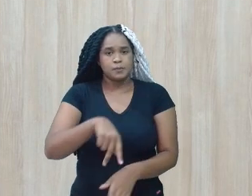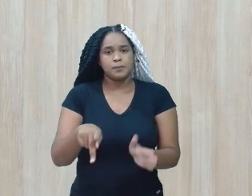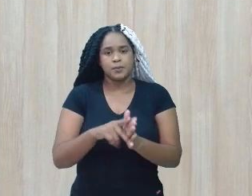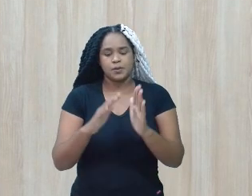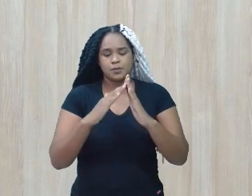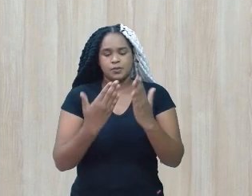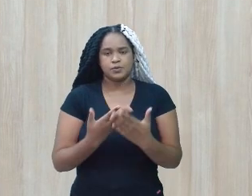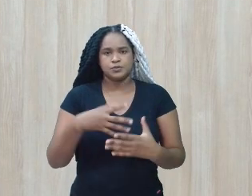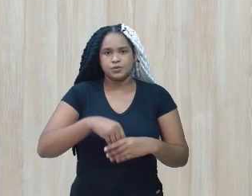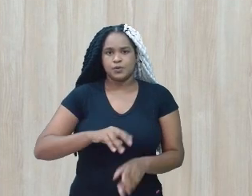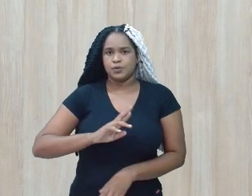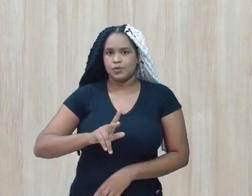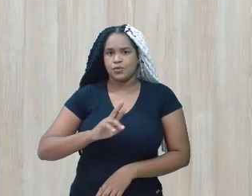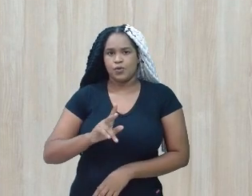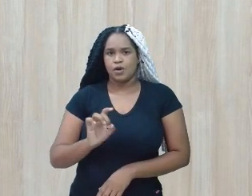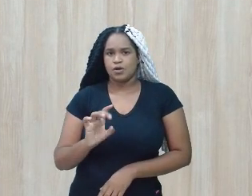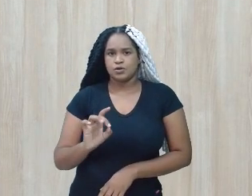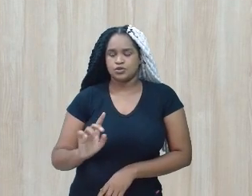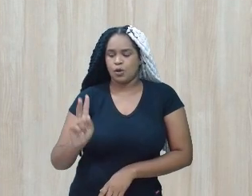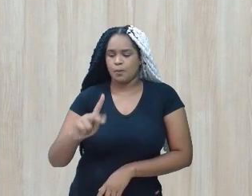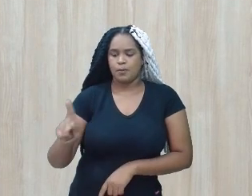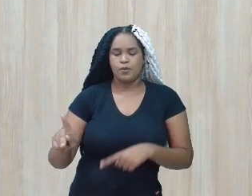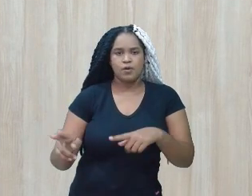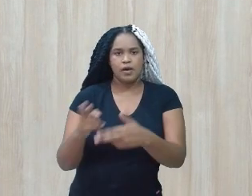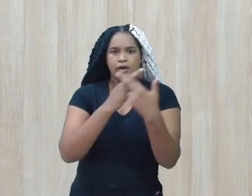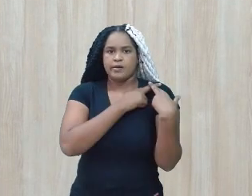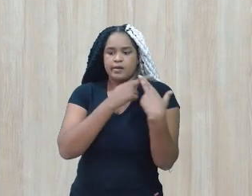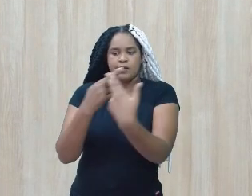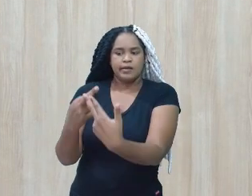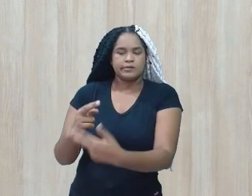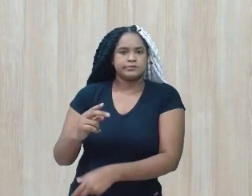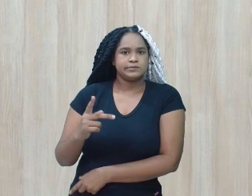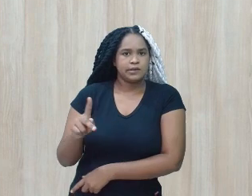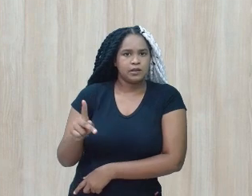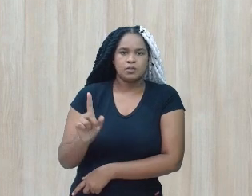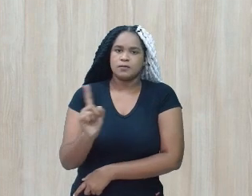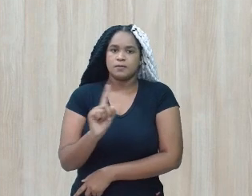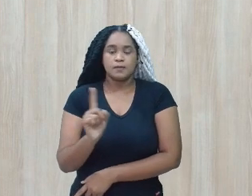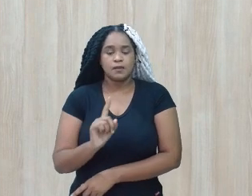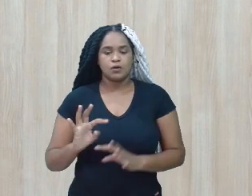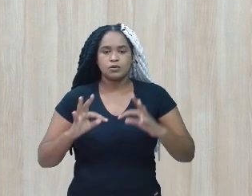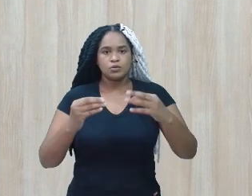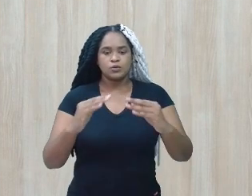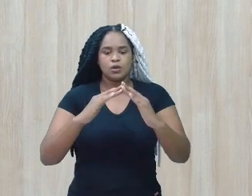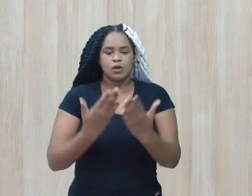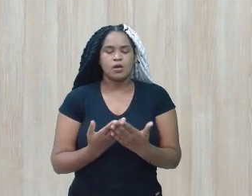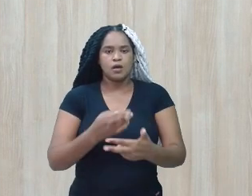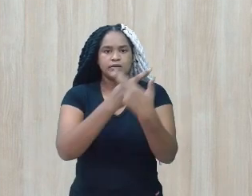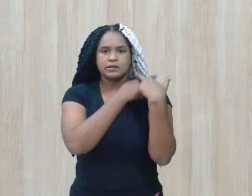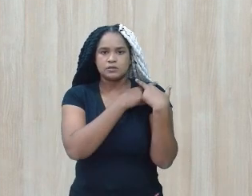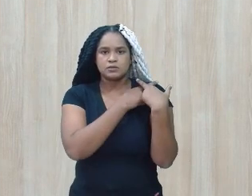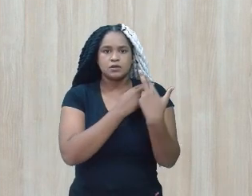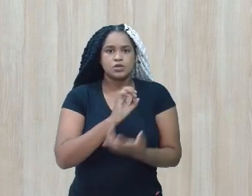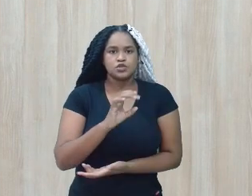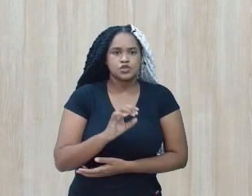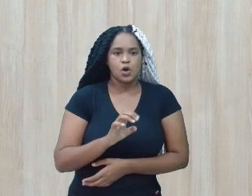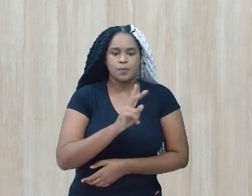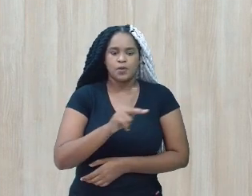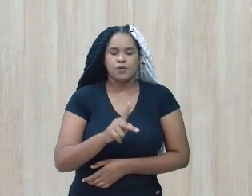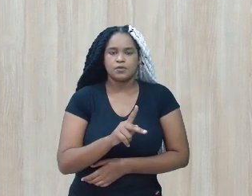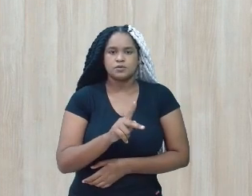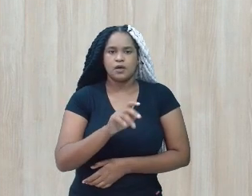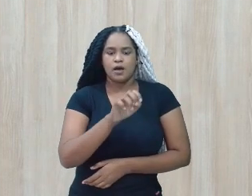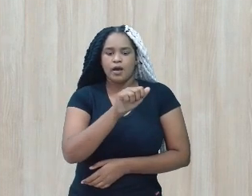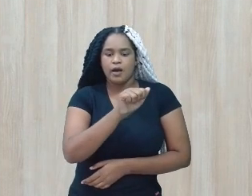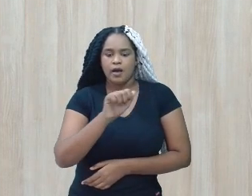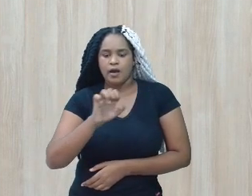escola, não é o estudante só da professora regular ou da professora do AE. Esse estudante,